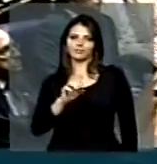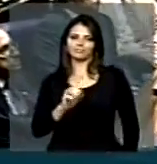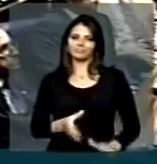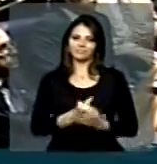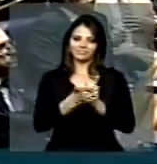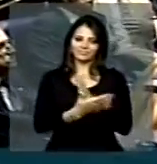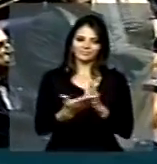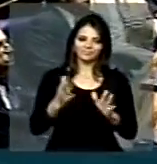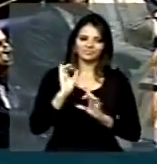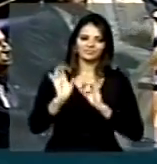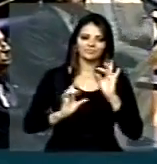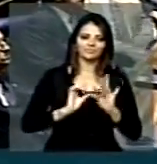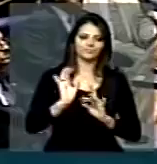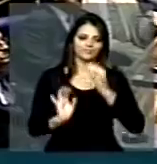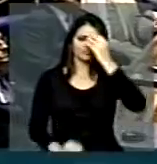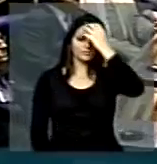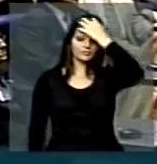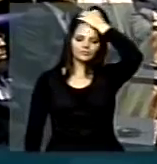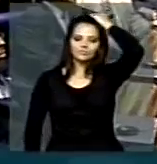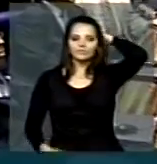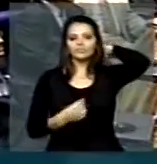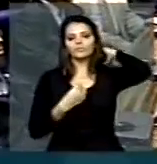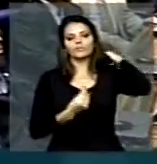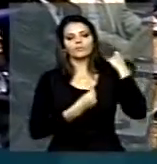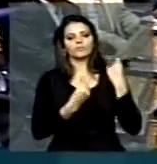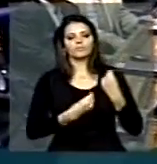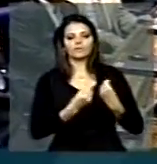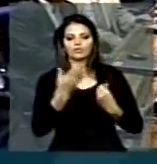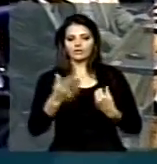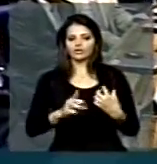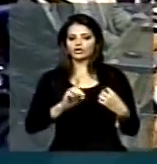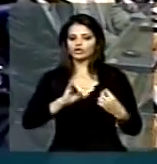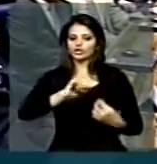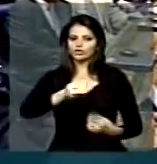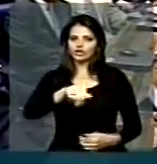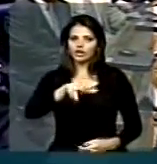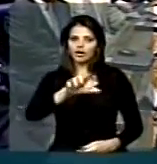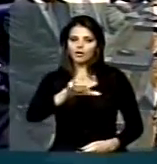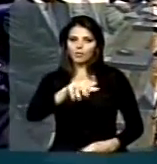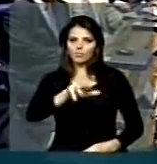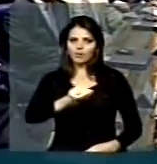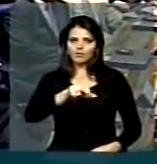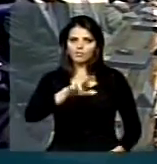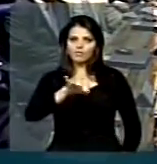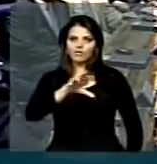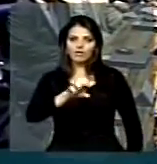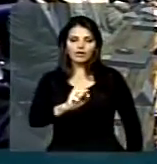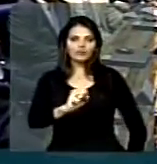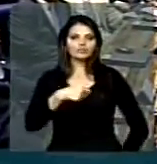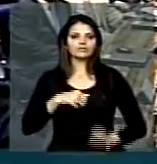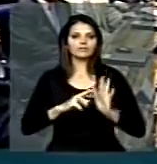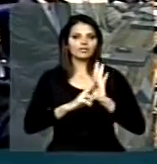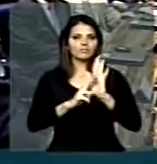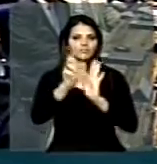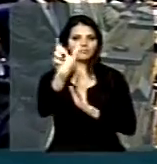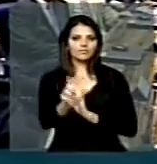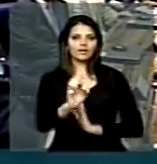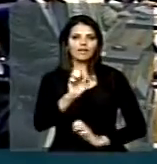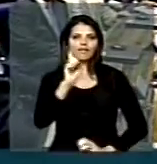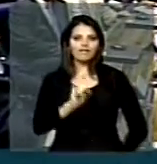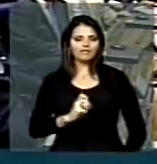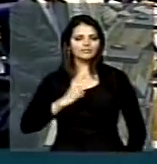muito especial a presença entre nós, doutor Djalma Moraes, que aqui representa a família do